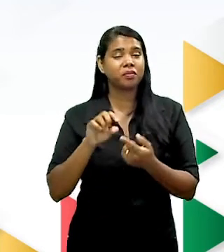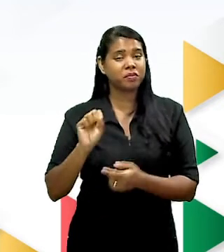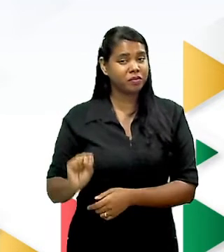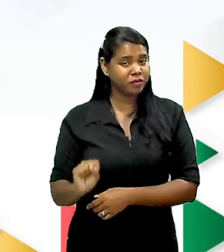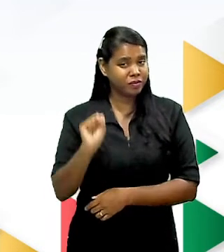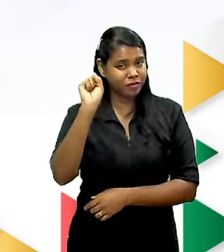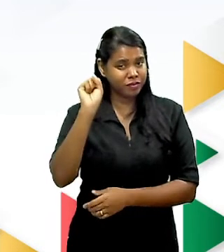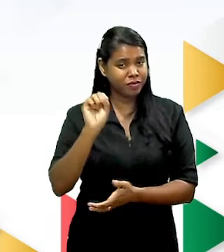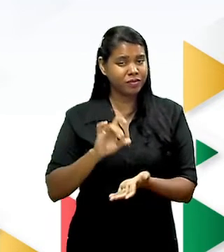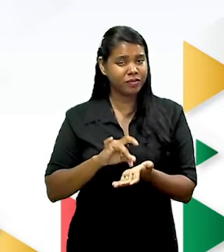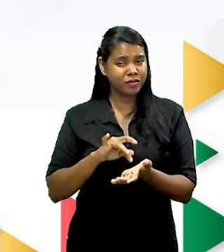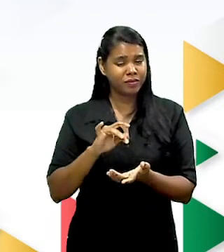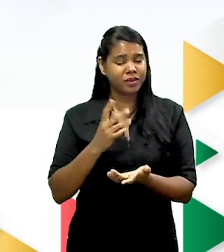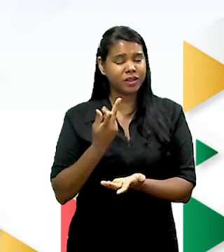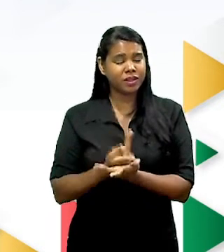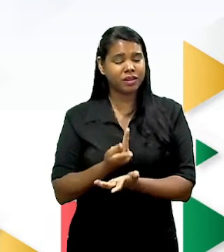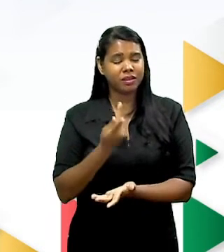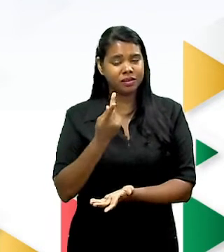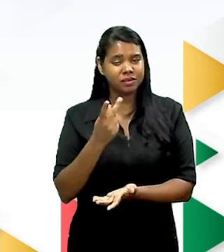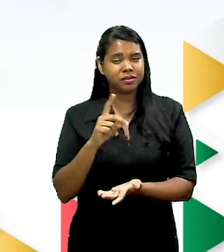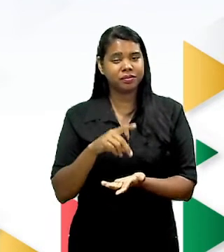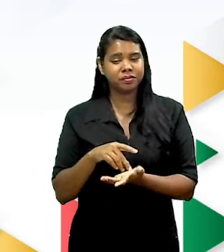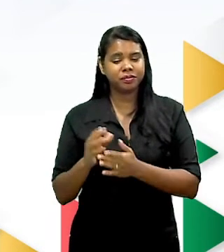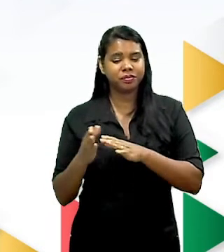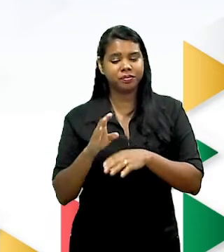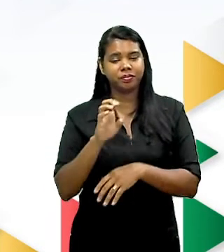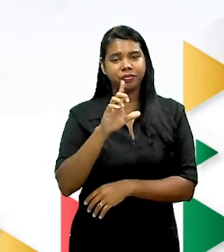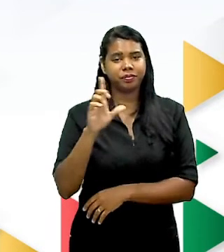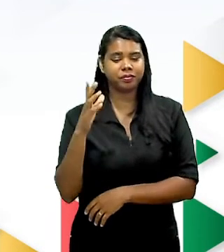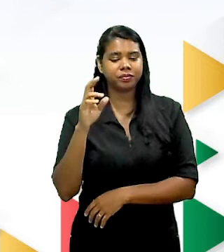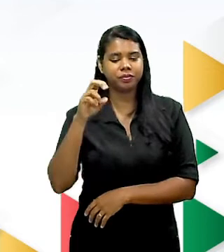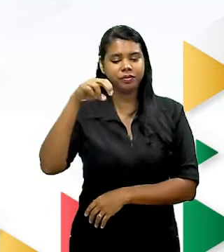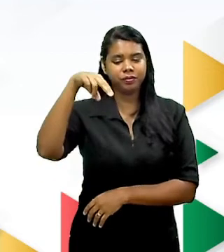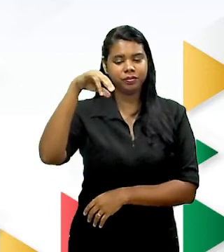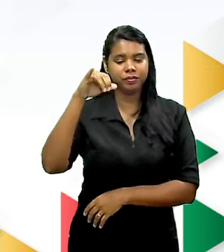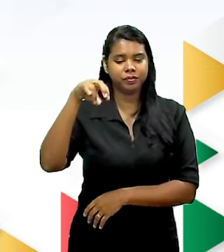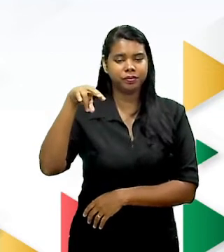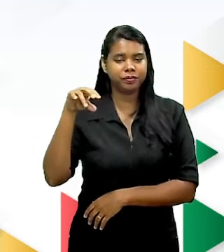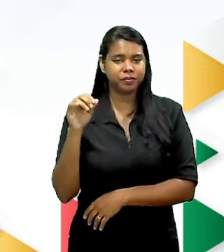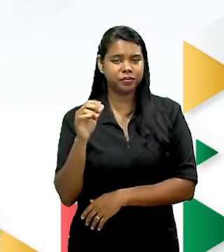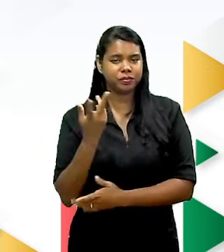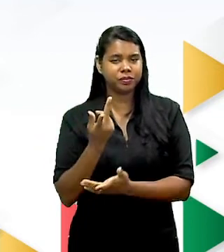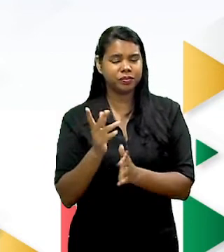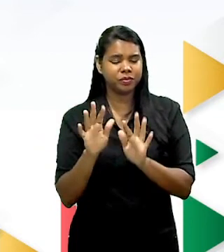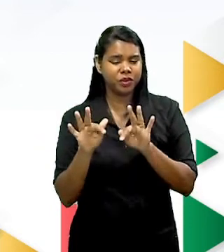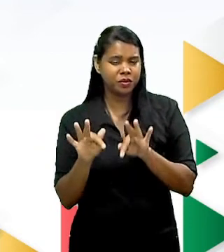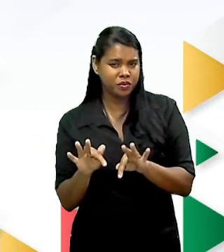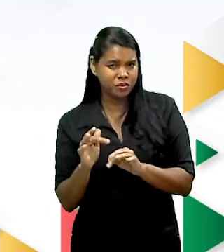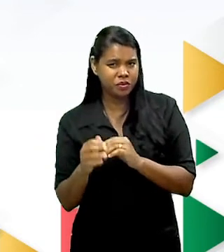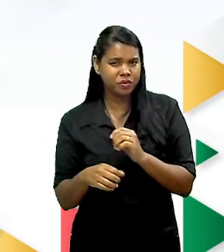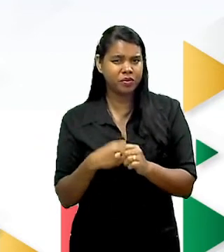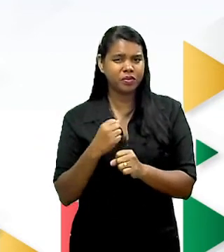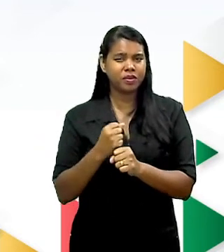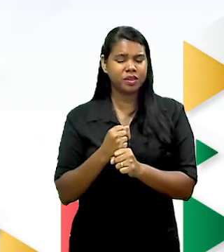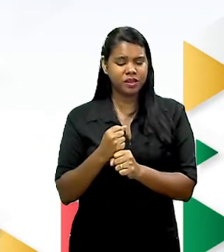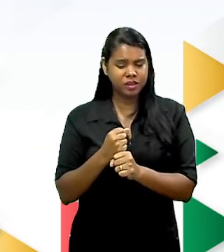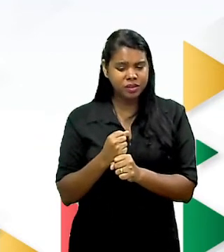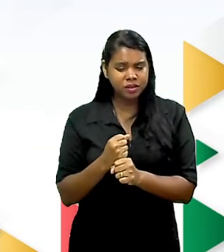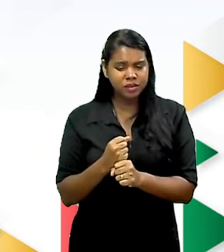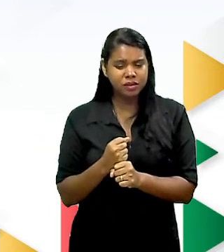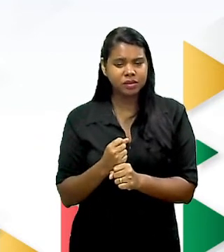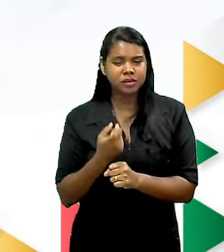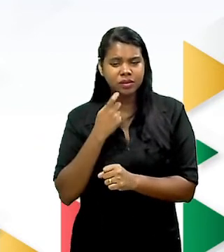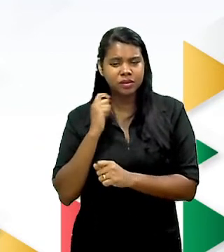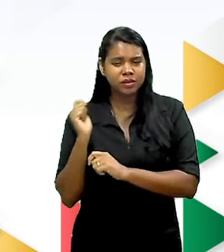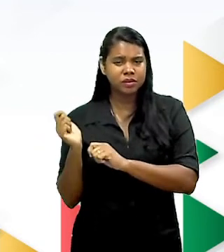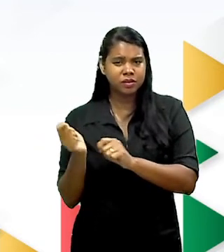devido ao fato do El Niño ocorrer no final do ano. Esses pescadores deram o nome de